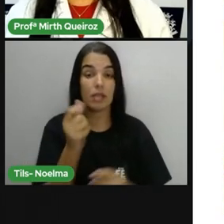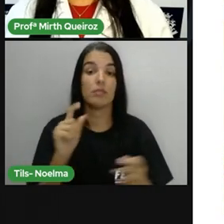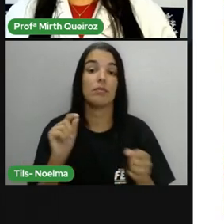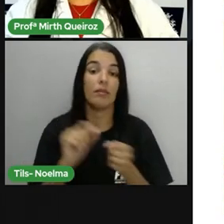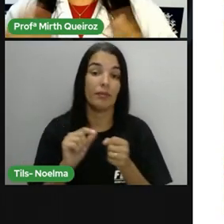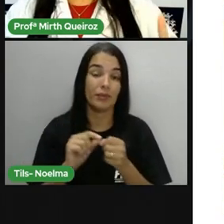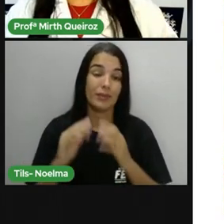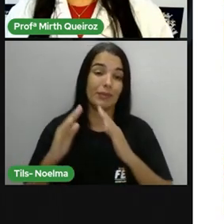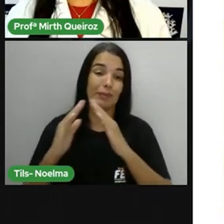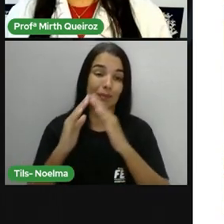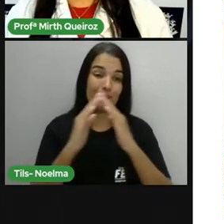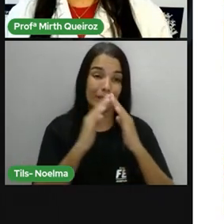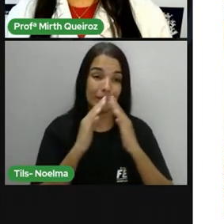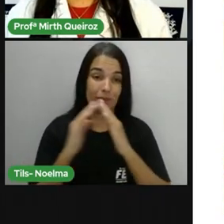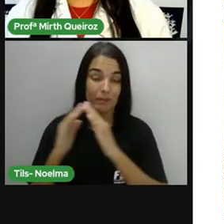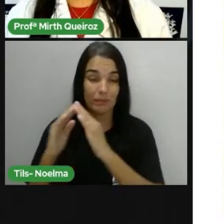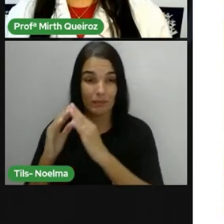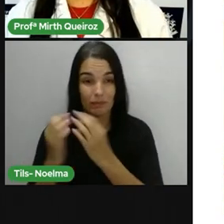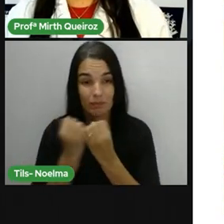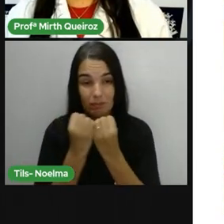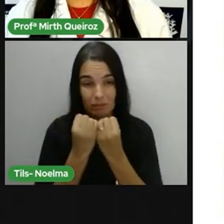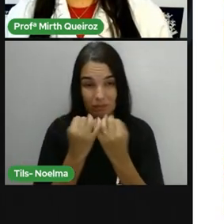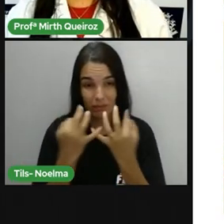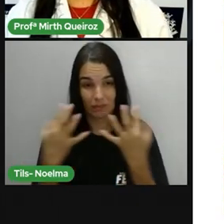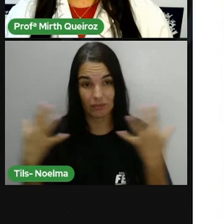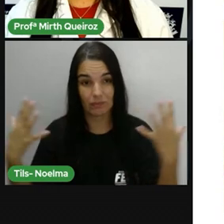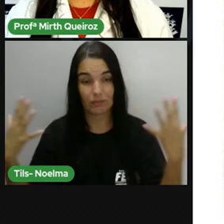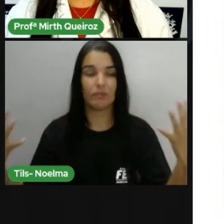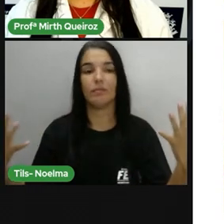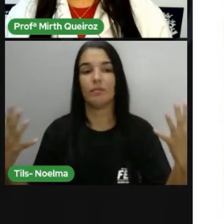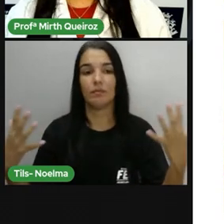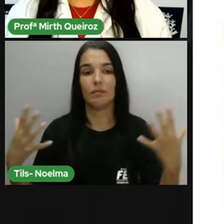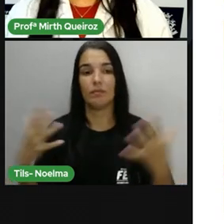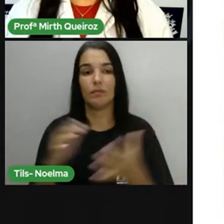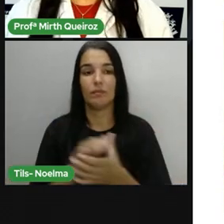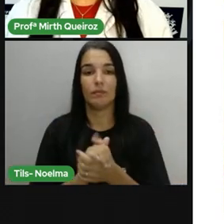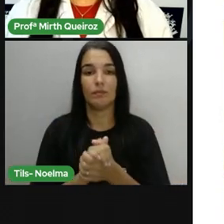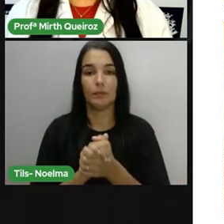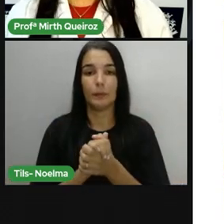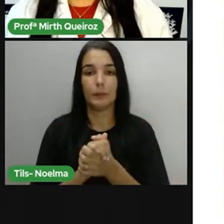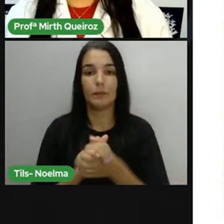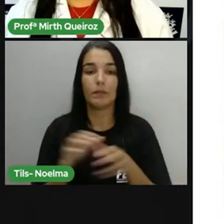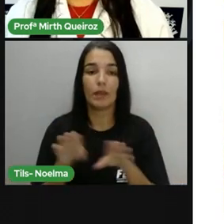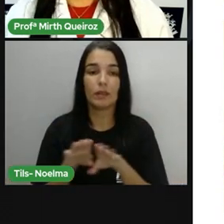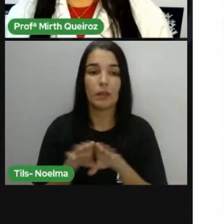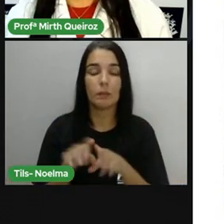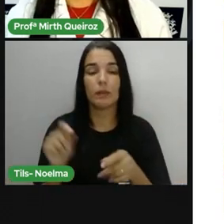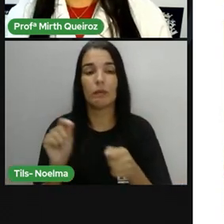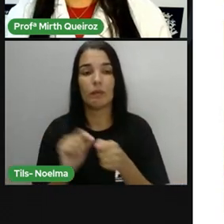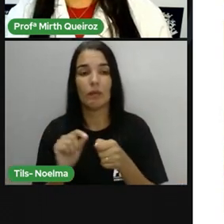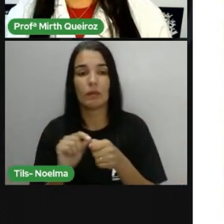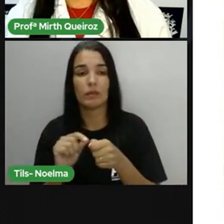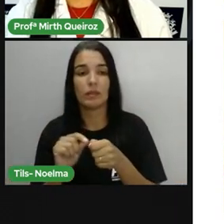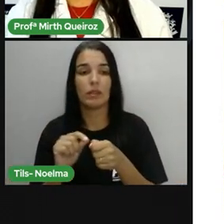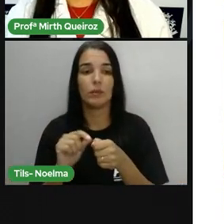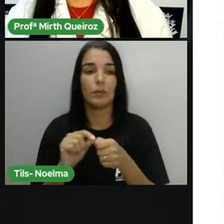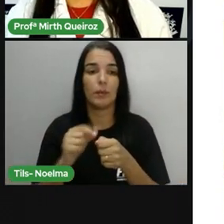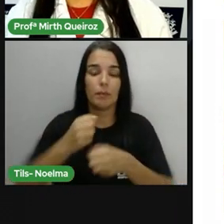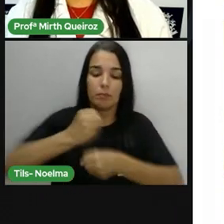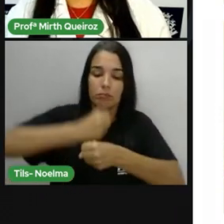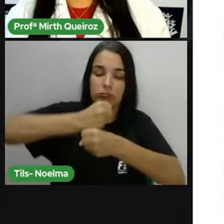a proliferação, a grande quantidade aí também de imobiliárias, né, que acabaram construindo